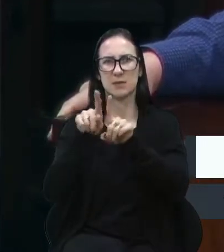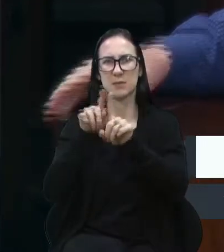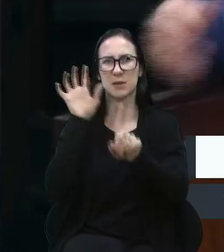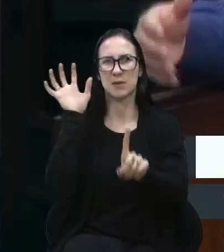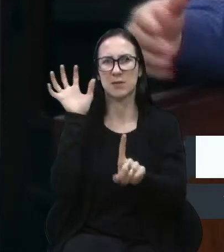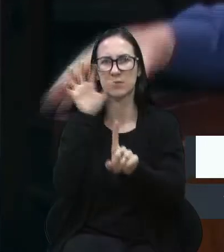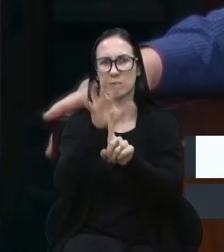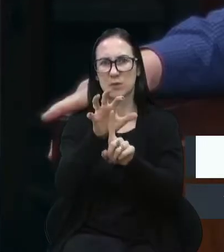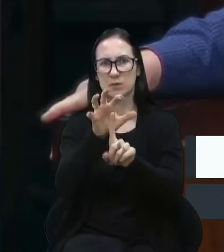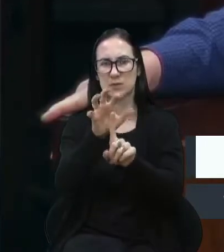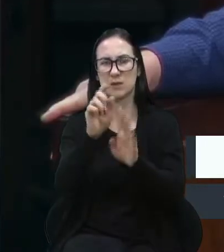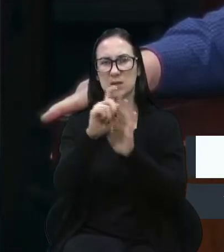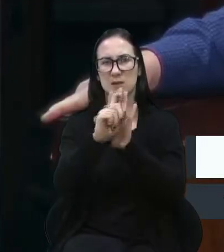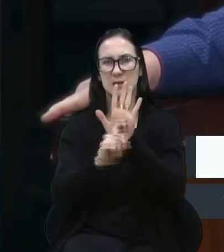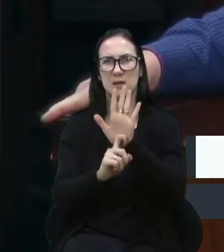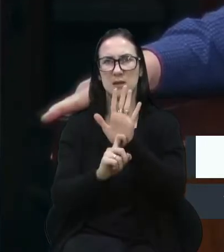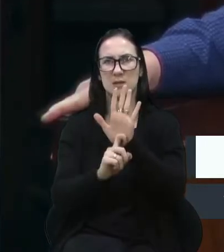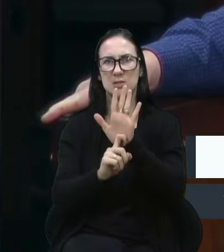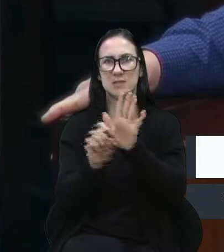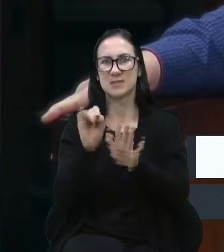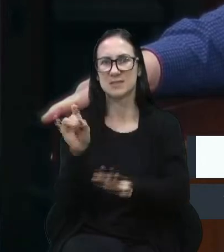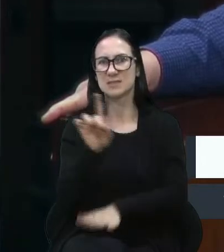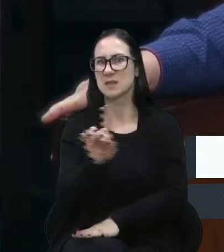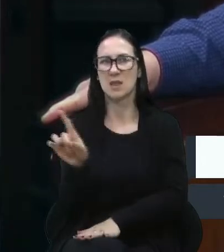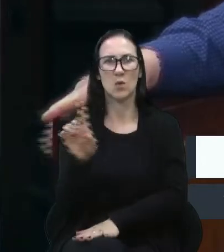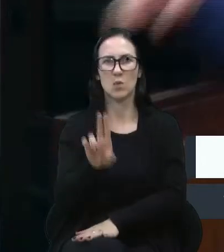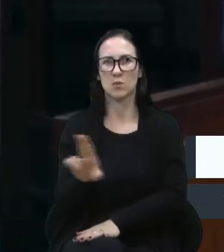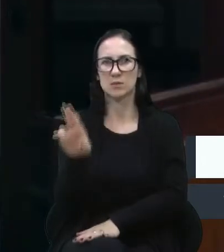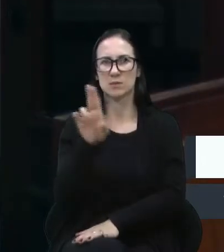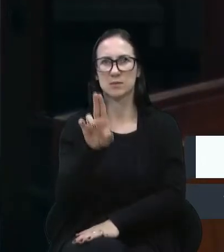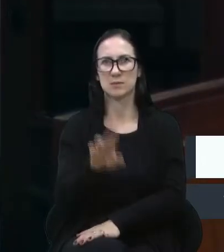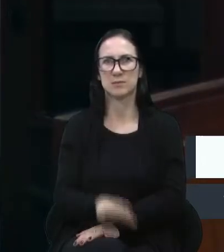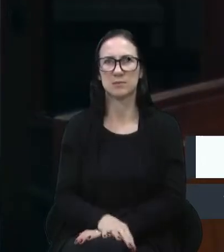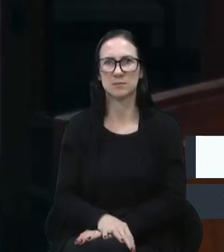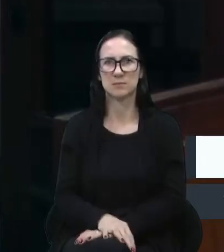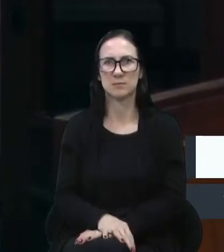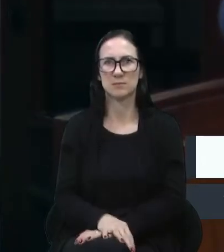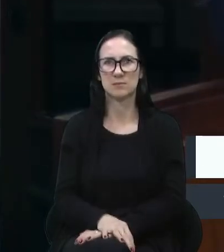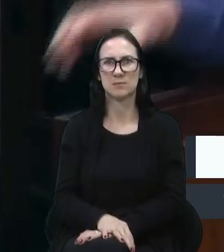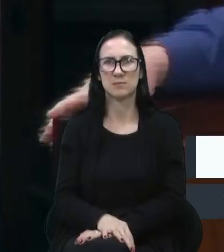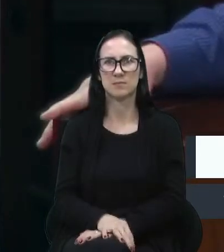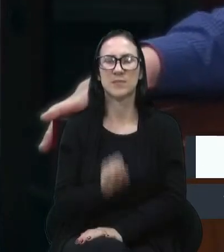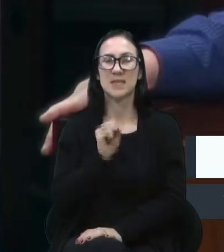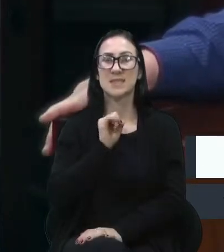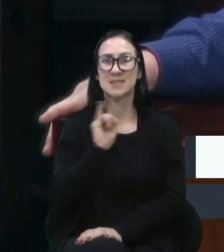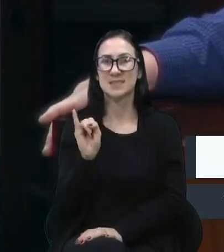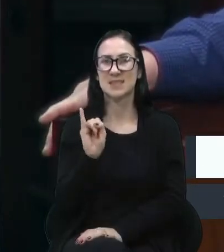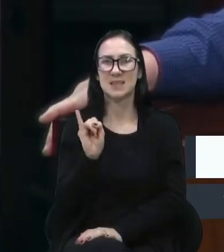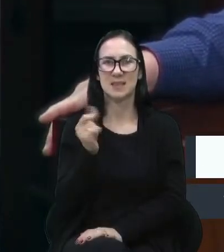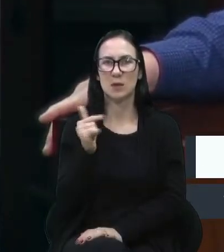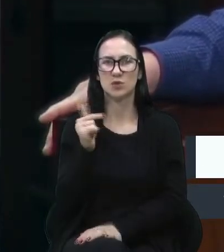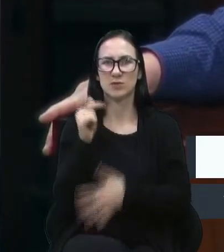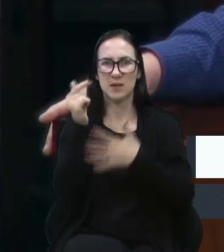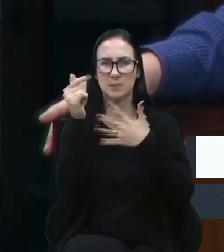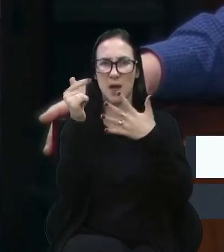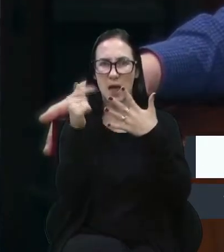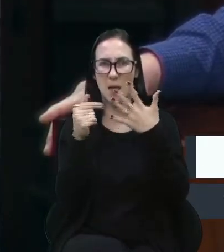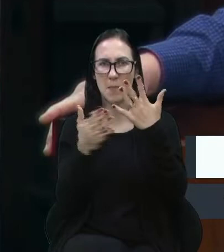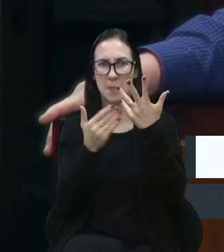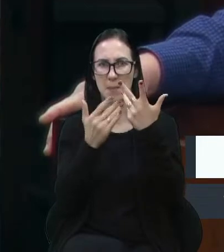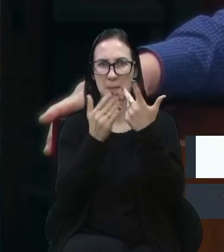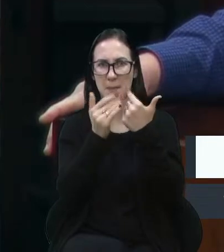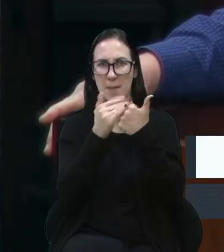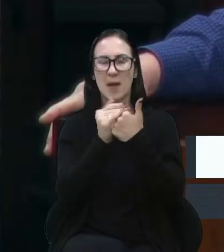tarifa, a sua não utilização. E se não fossem essas questões que citei, que entraram em prática, o